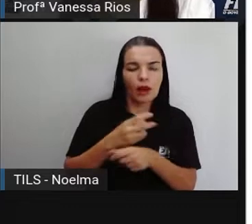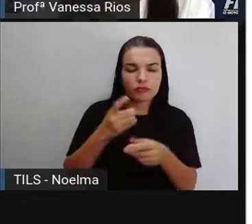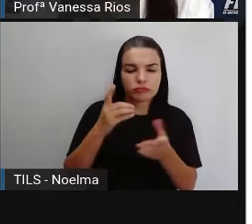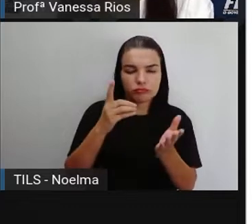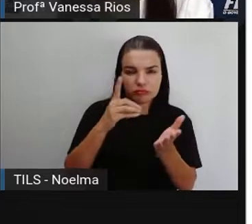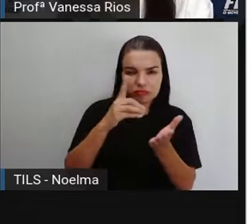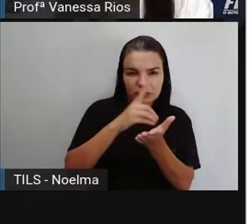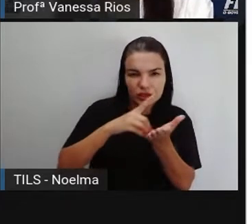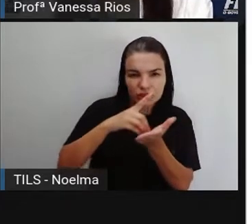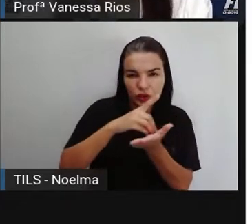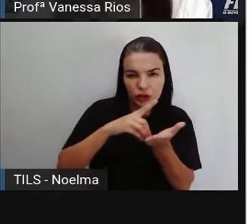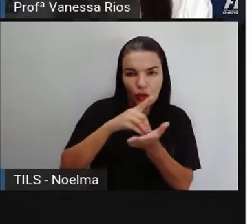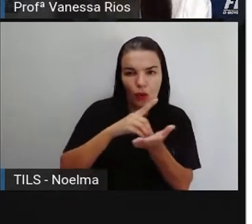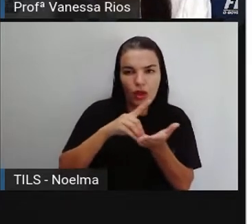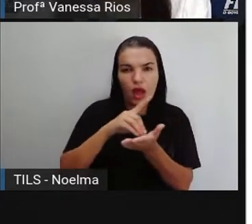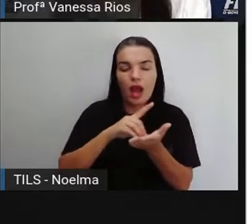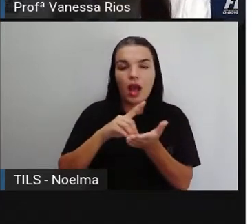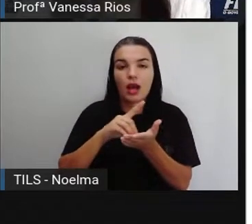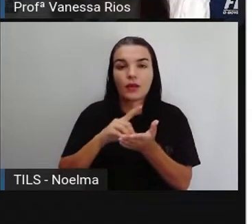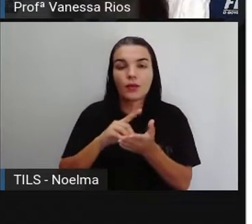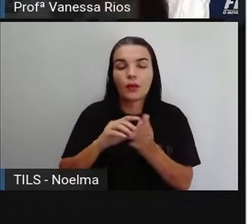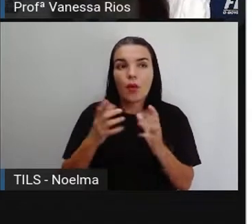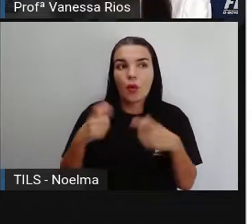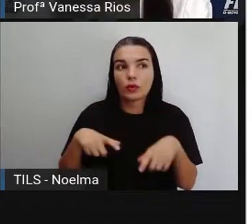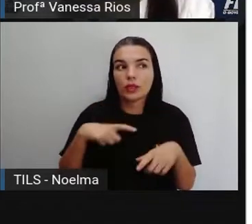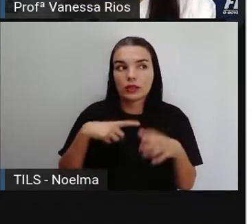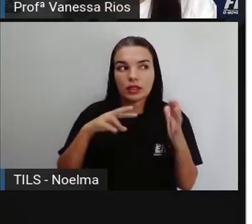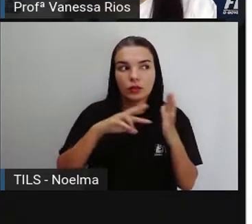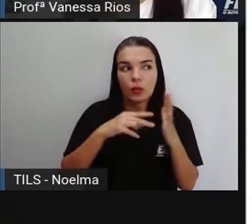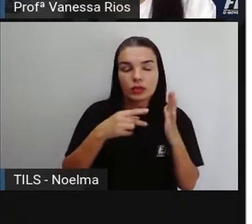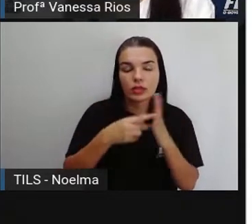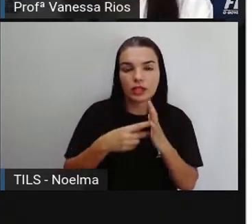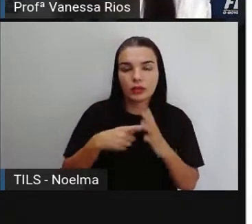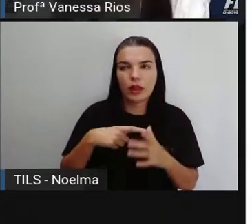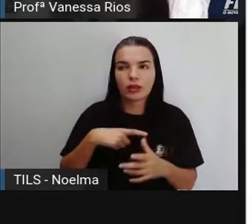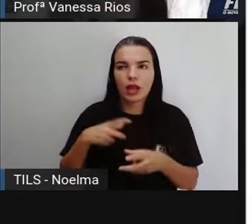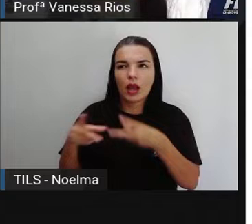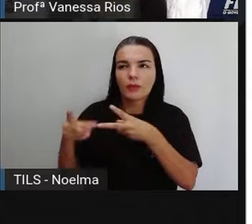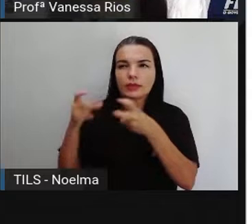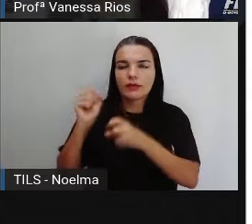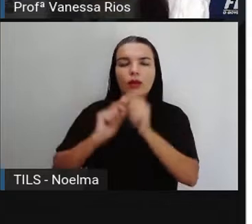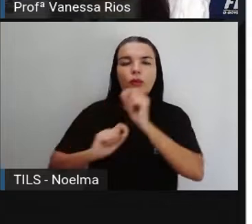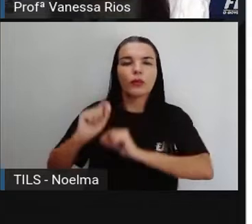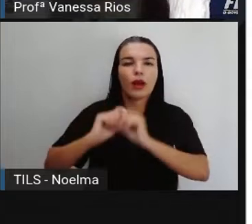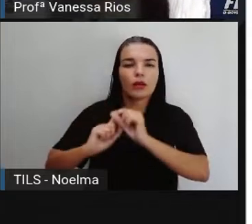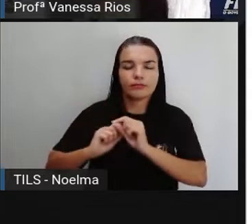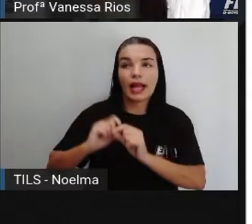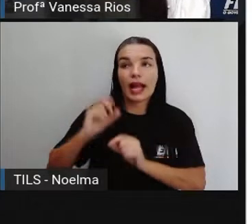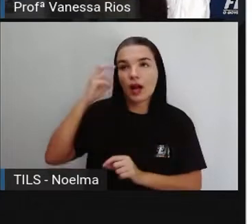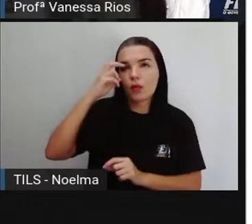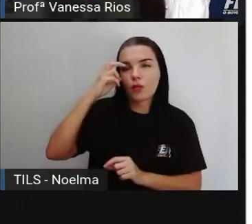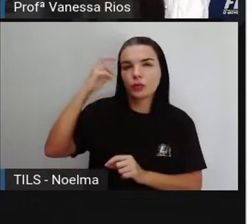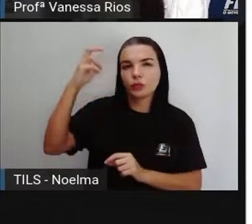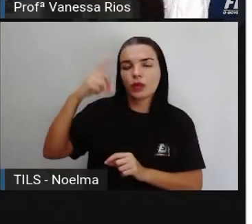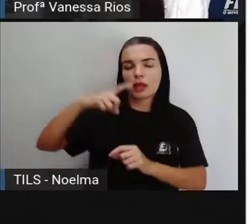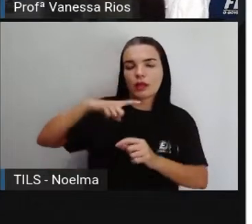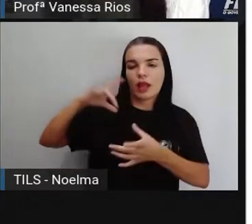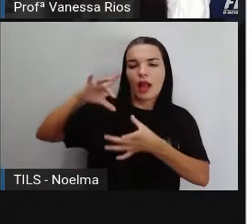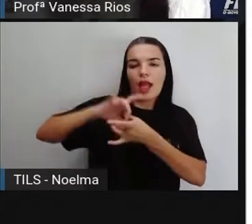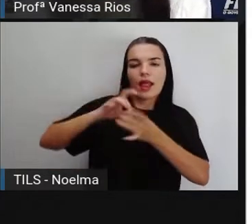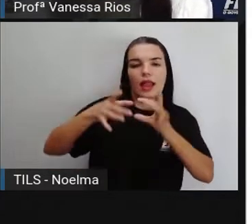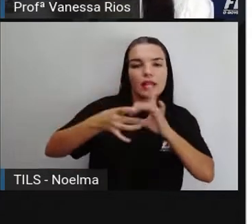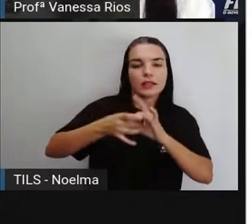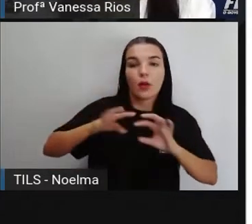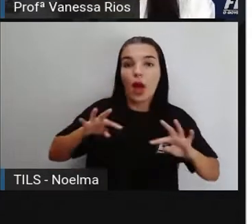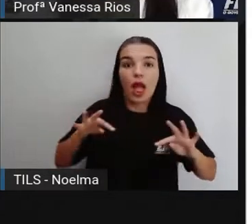em algum livro, né, onde o conceito de cultura aparece, a gente vai observar que cultura está relacionada a todo